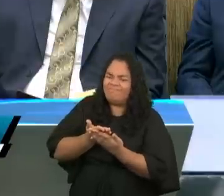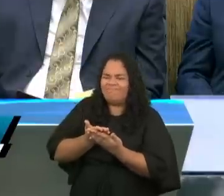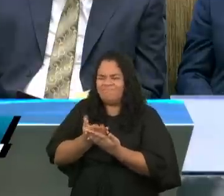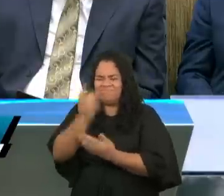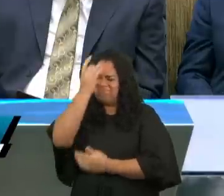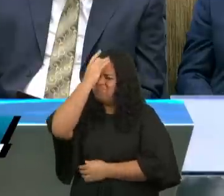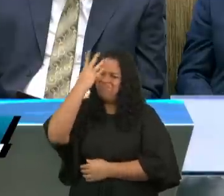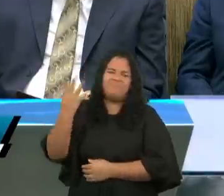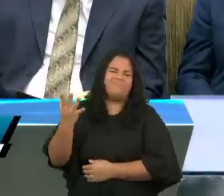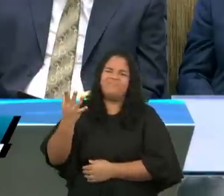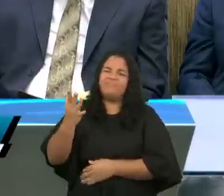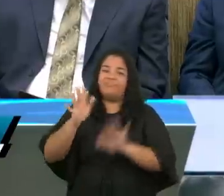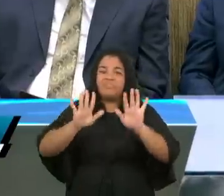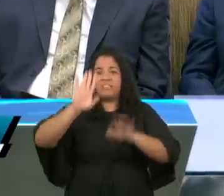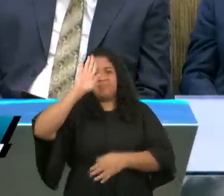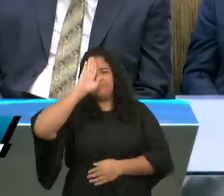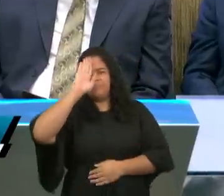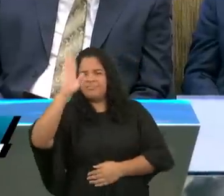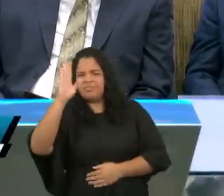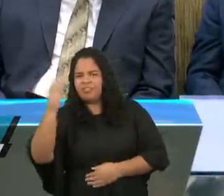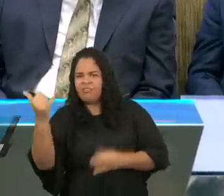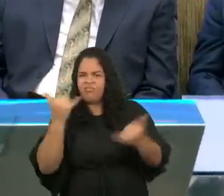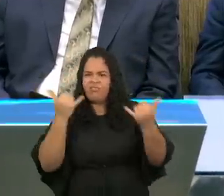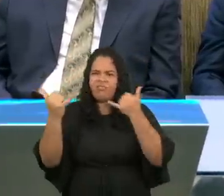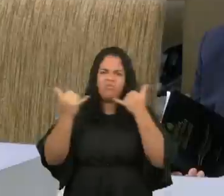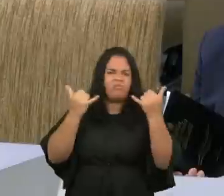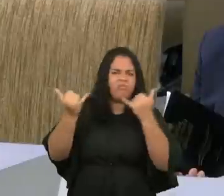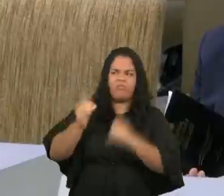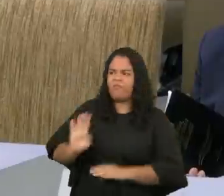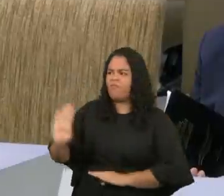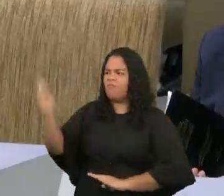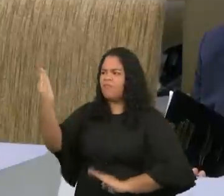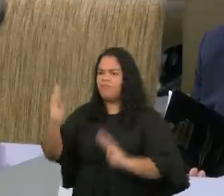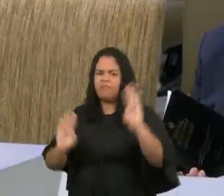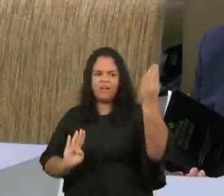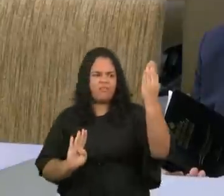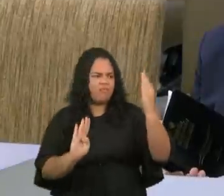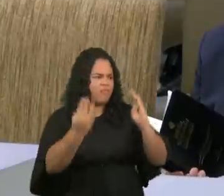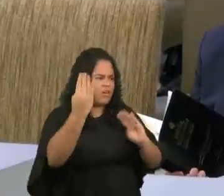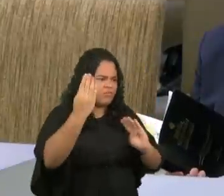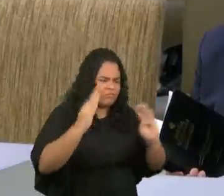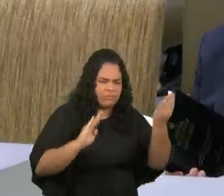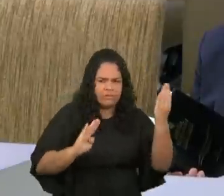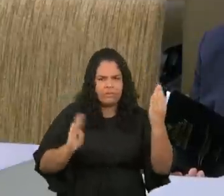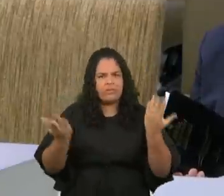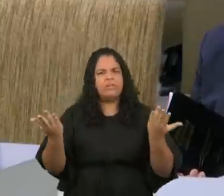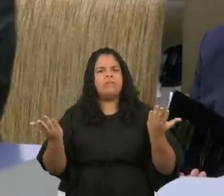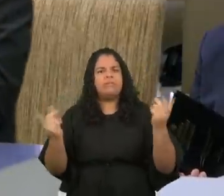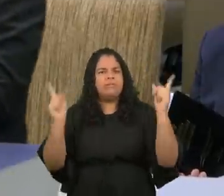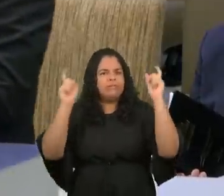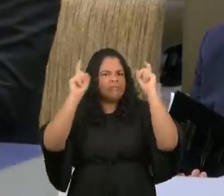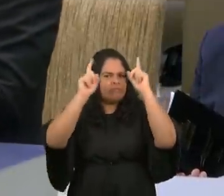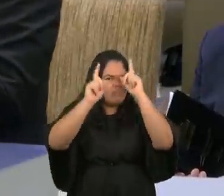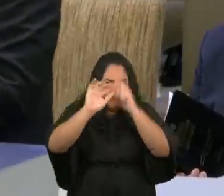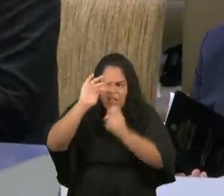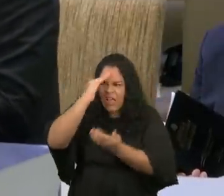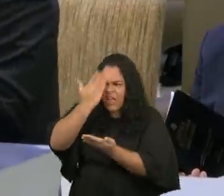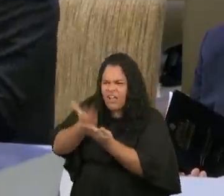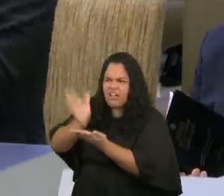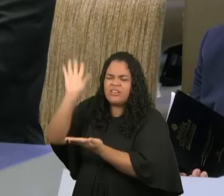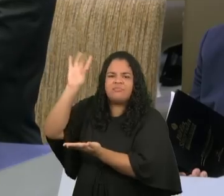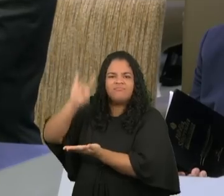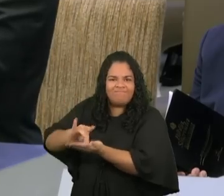notícias falsas. E somos provocados todos os dias a deixar de crer naquilo que